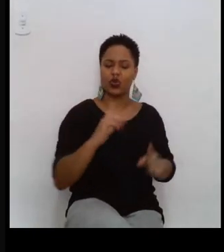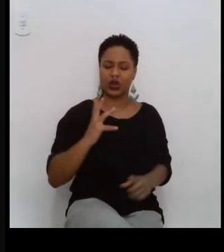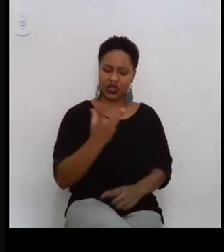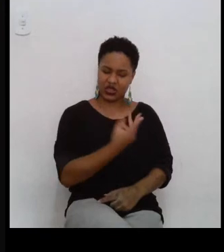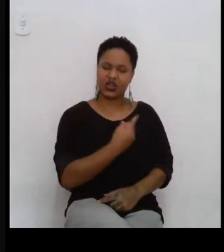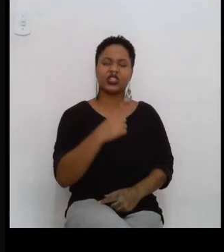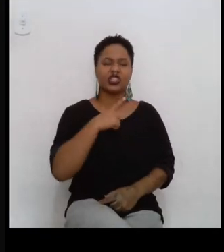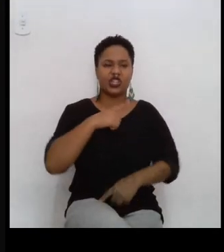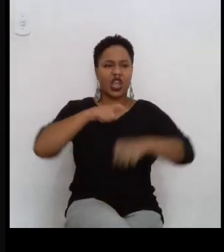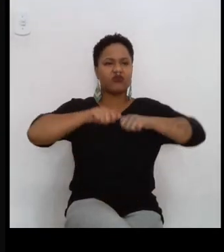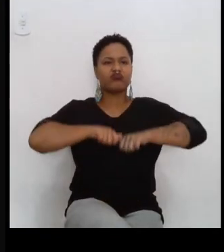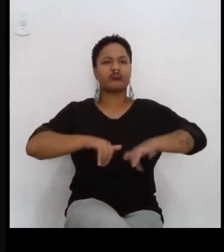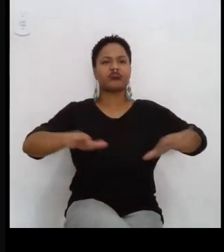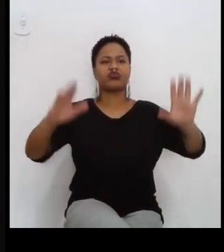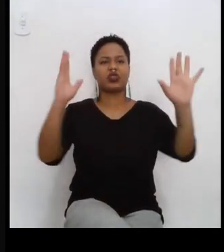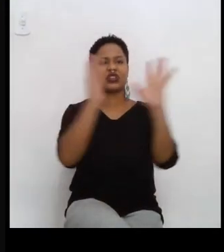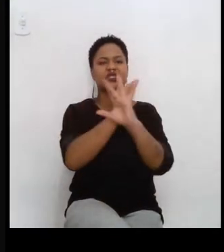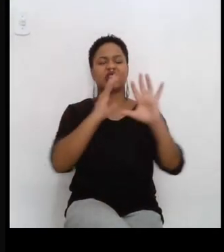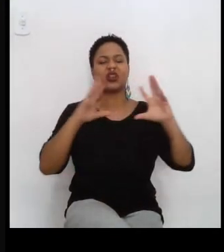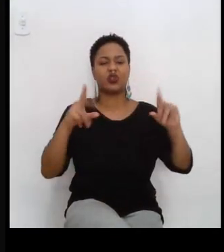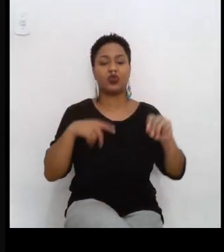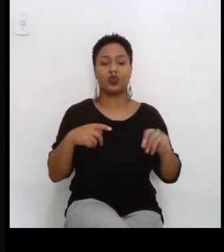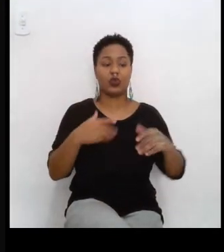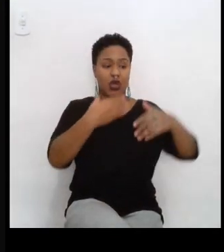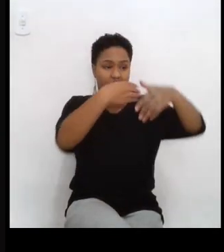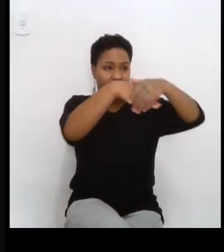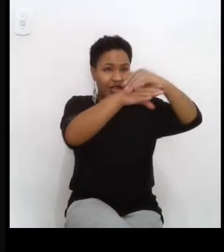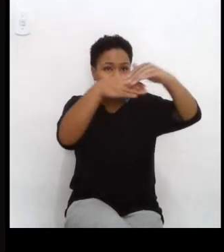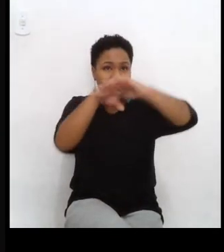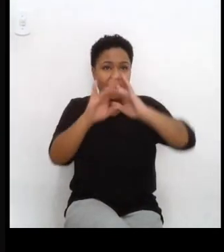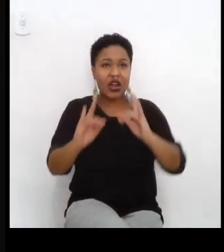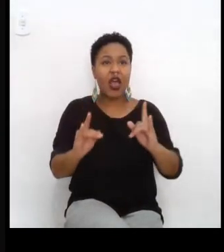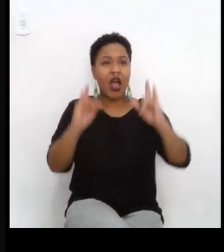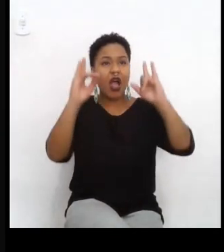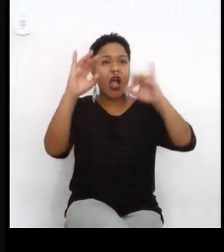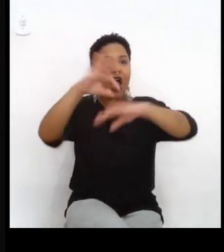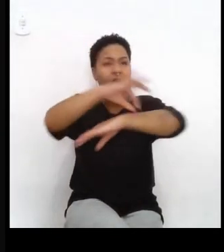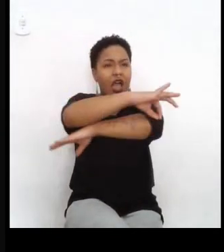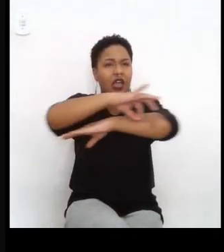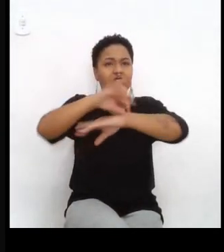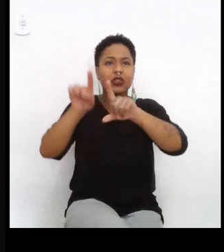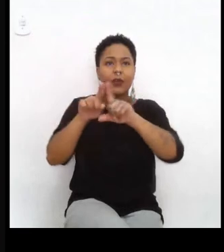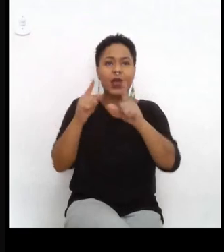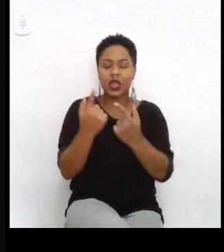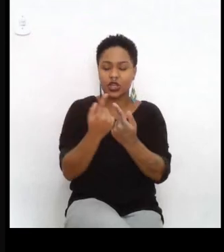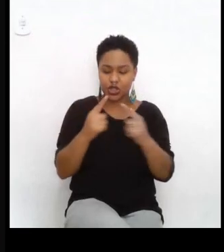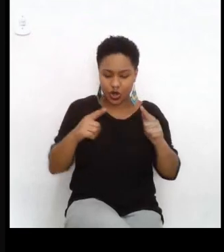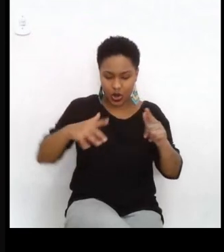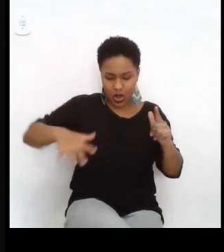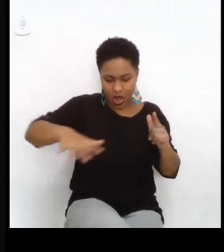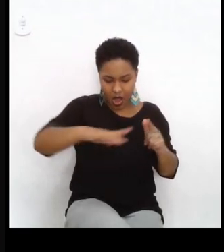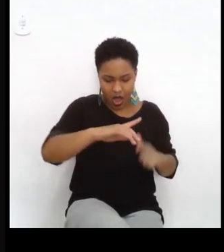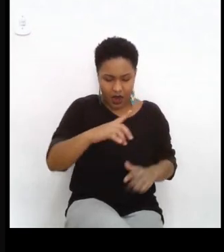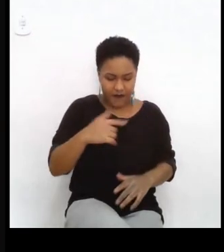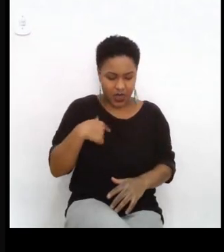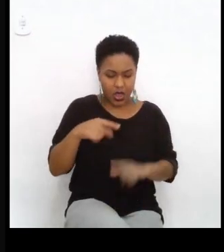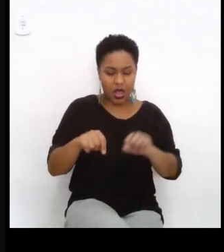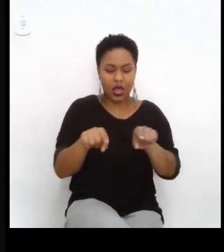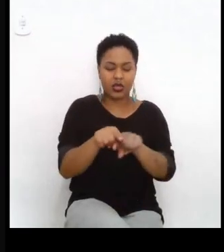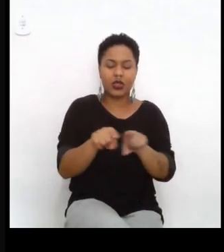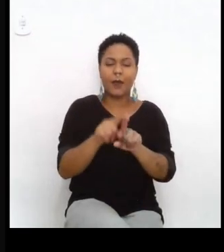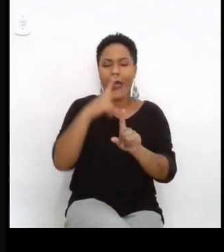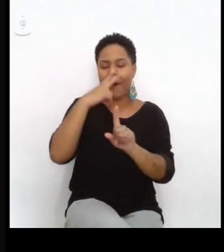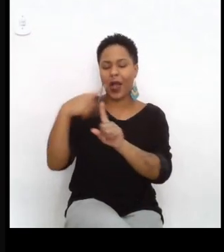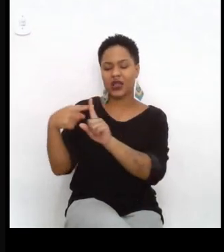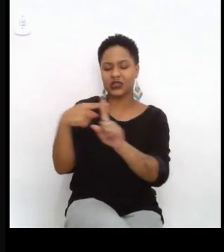arquivando-se sincopadamente na arquitetura e na geografia desse grande cemitério que é também uma locomotiva descarregado